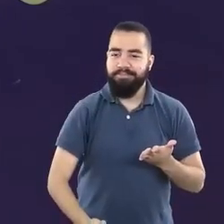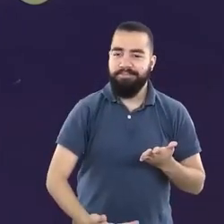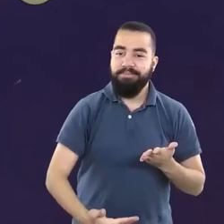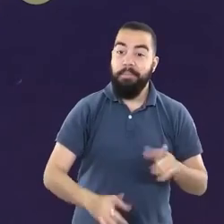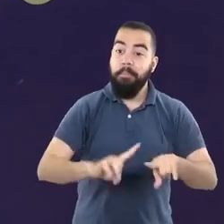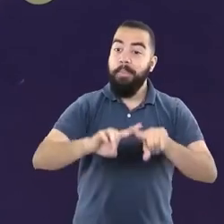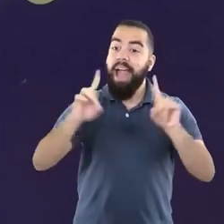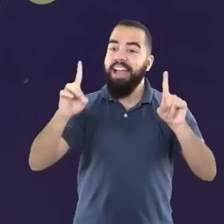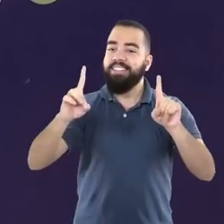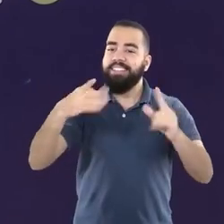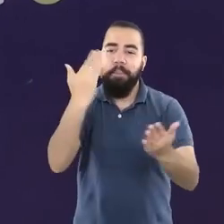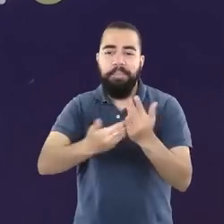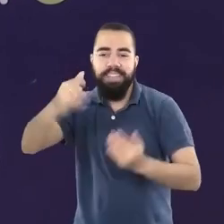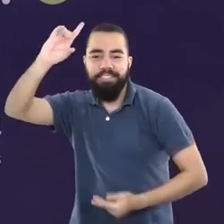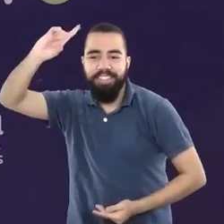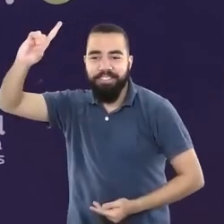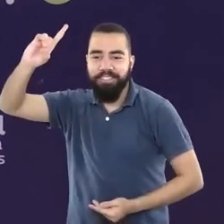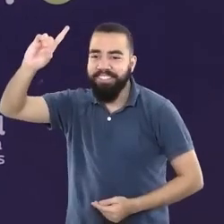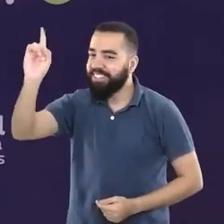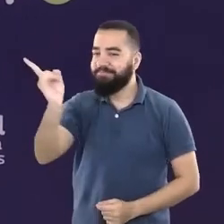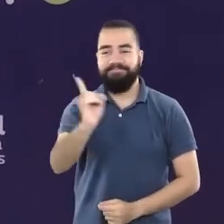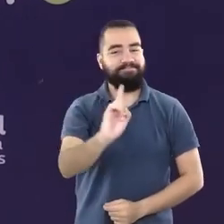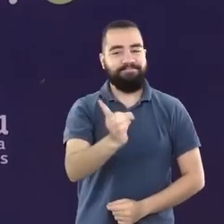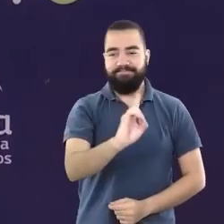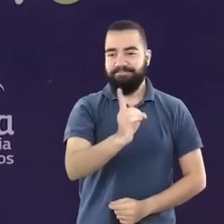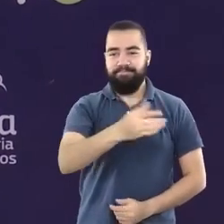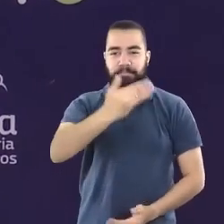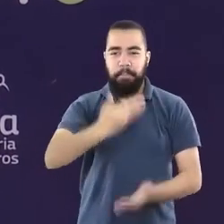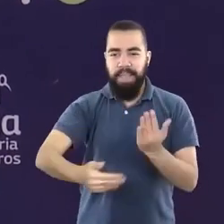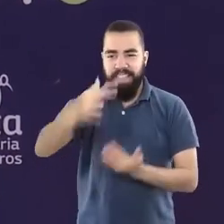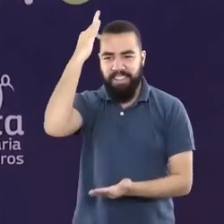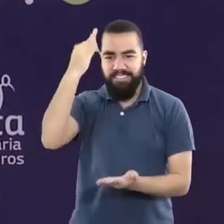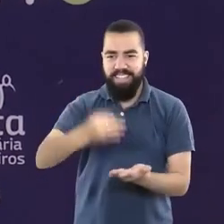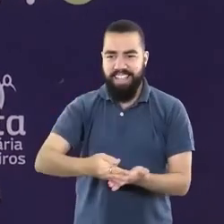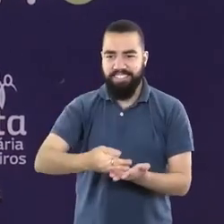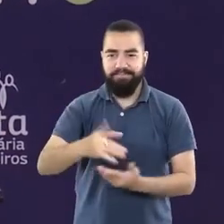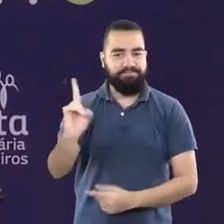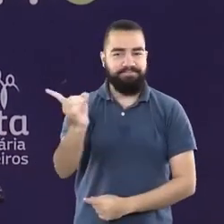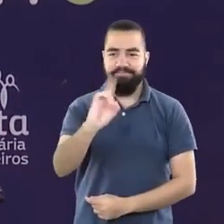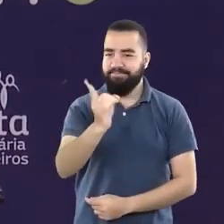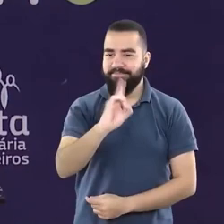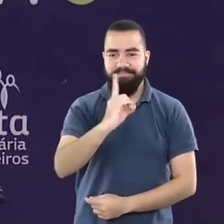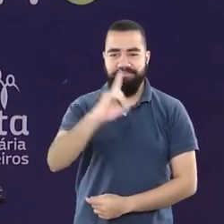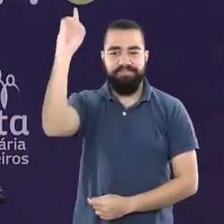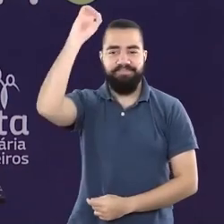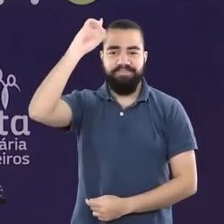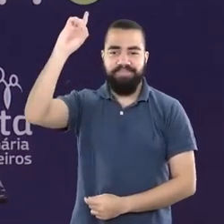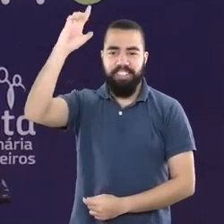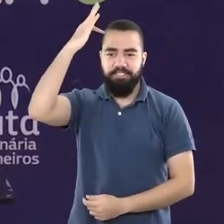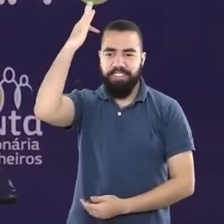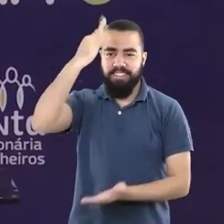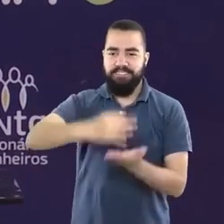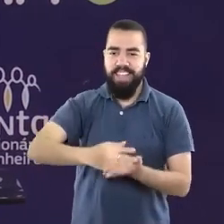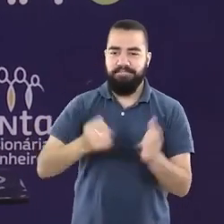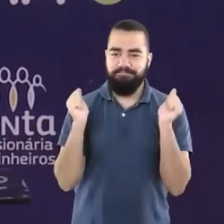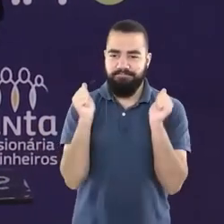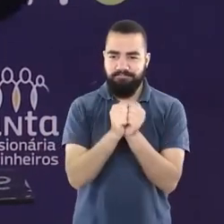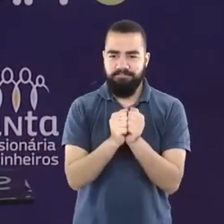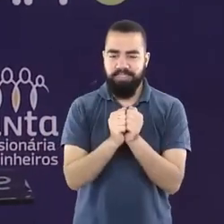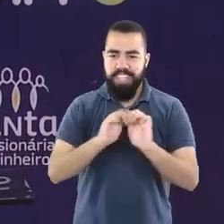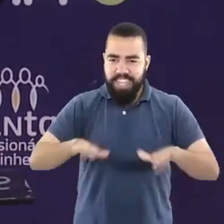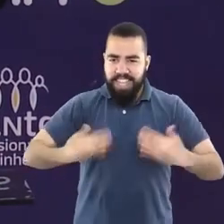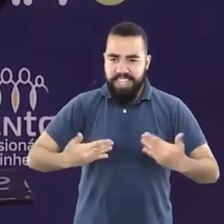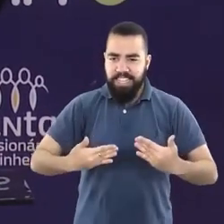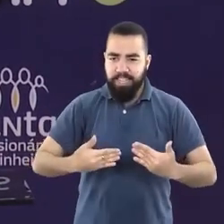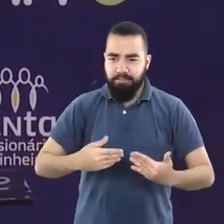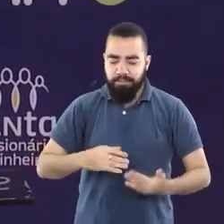tudo exceto a fé. E é nessa crise medonha que ele arranca do peito um brado de esperança e diz: mas uma